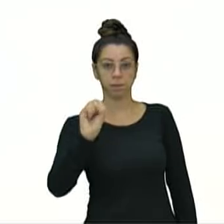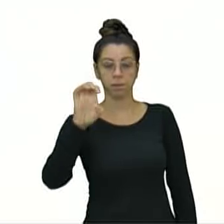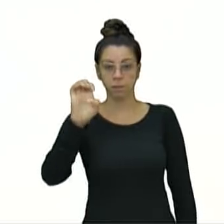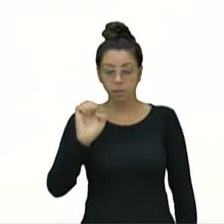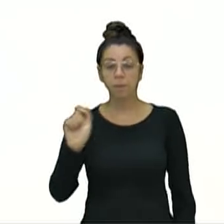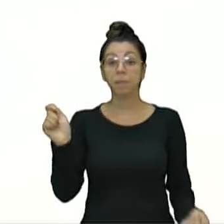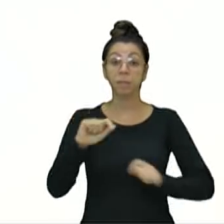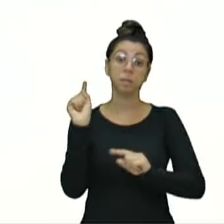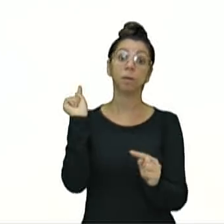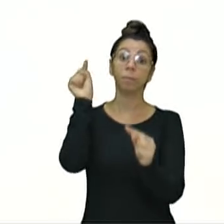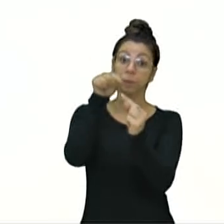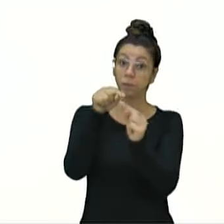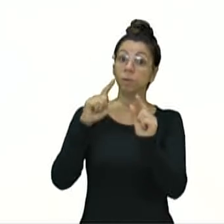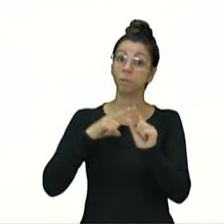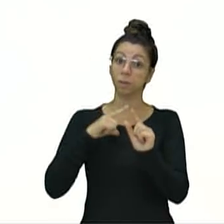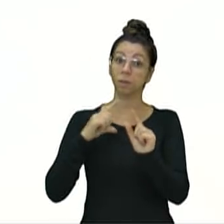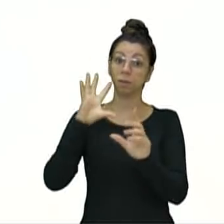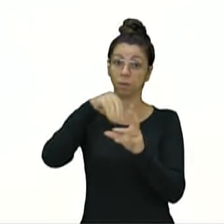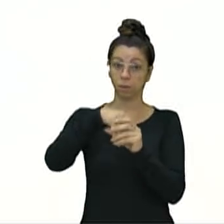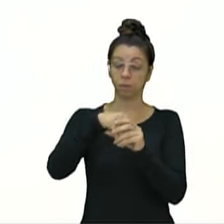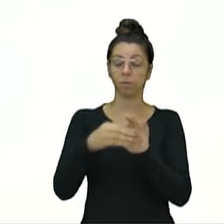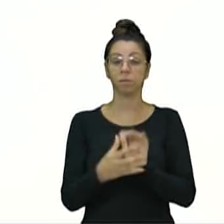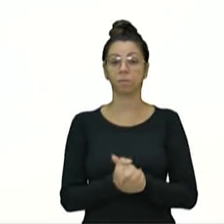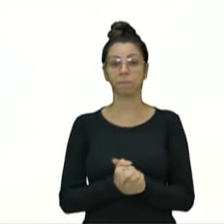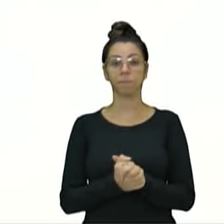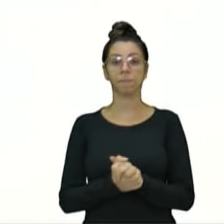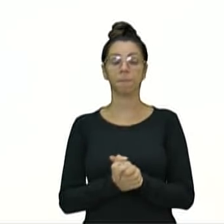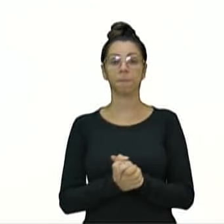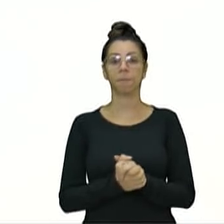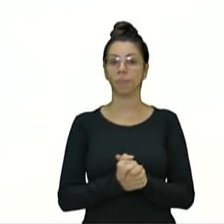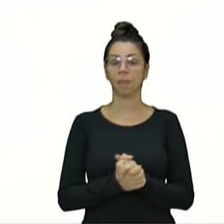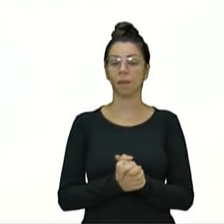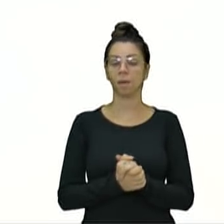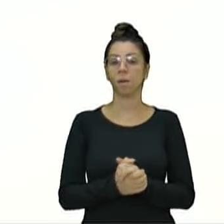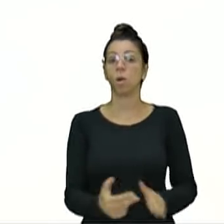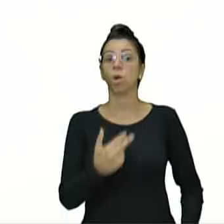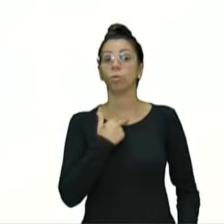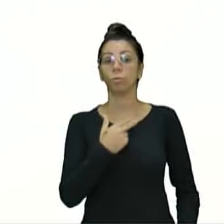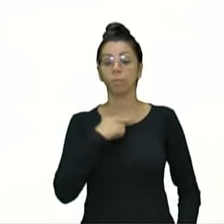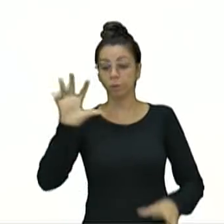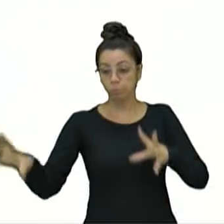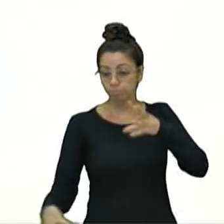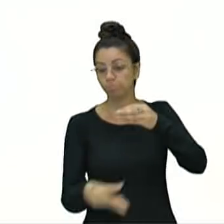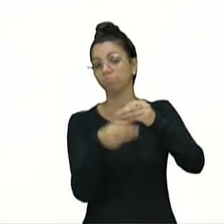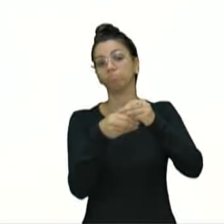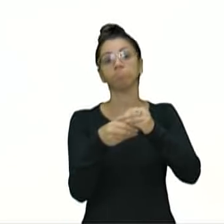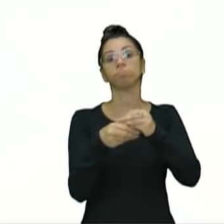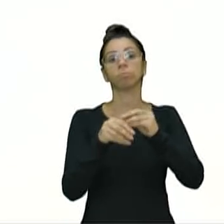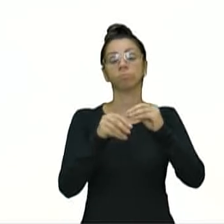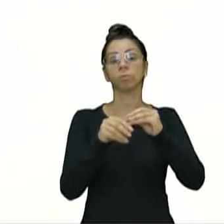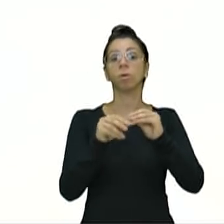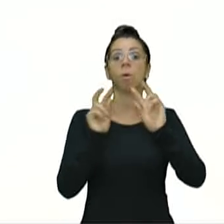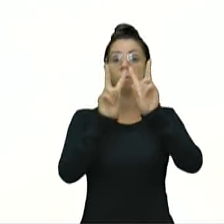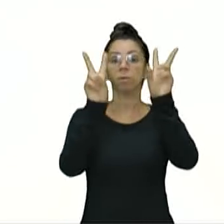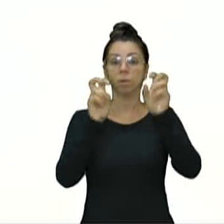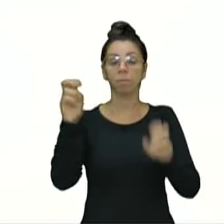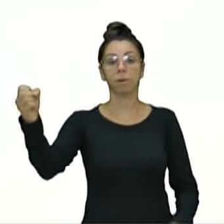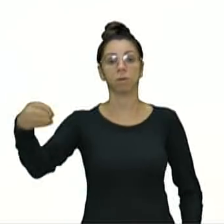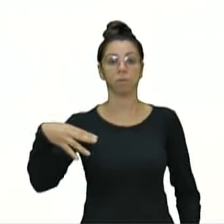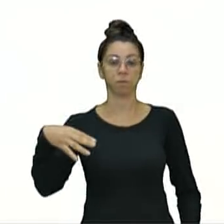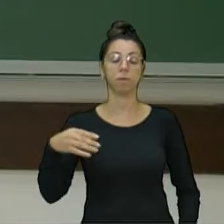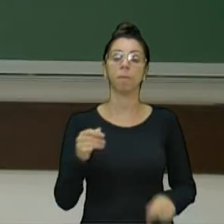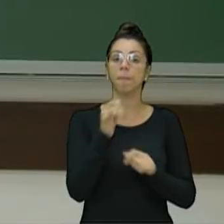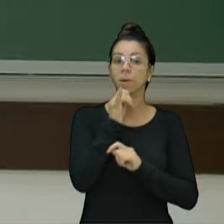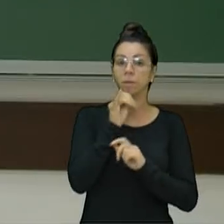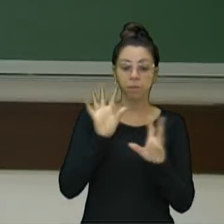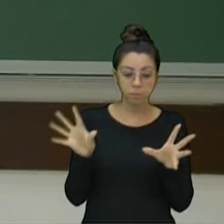objetivo, no qual não são inseridos quaisquer conteúdos novos por parte de quem está resumindo. Então, quando você está fazendo